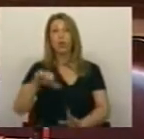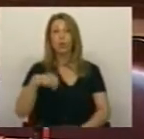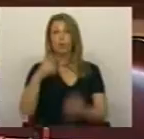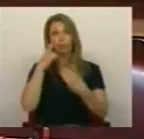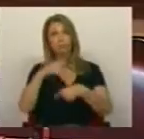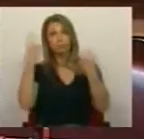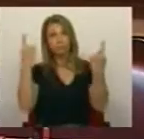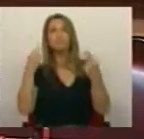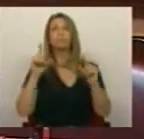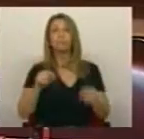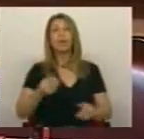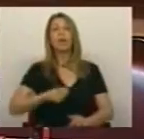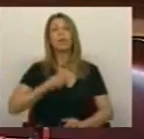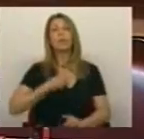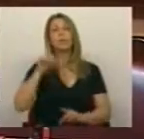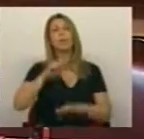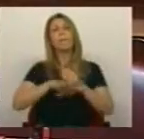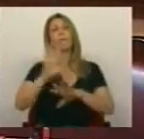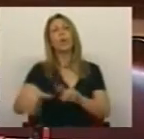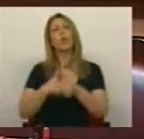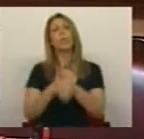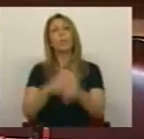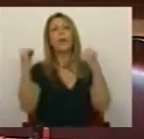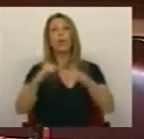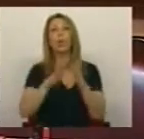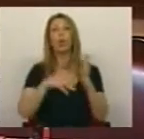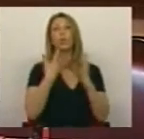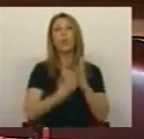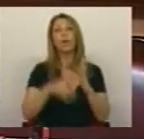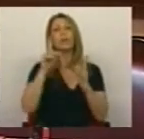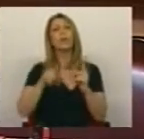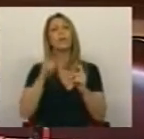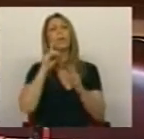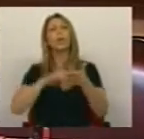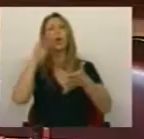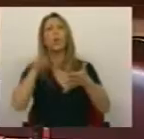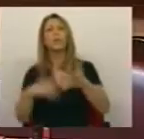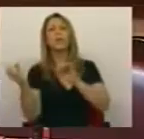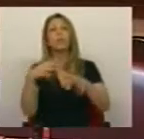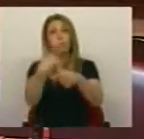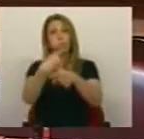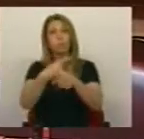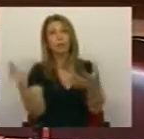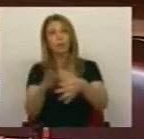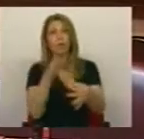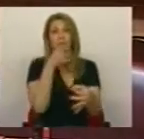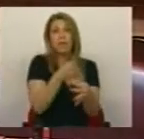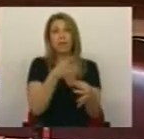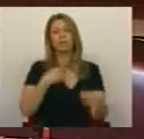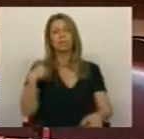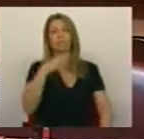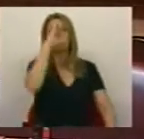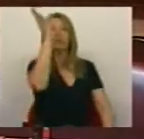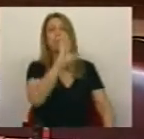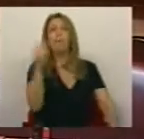lado, preocupação quanto ao cumprimento do acordo-quadro e dos contratos de fornecimento celebrados ao abrigo do mesmo. Segundo sabemos,